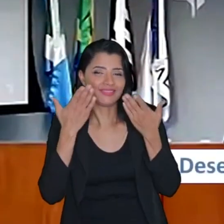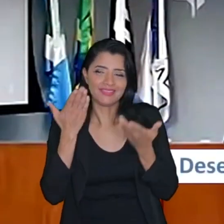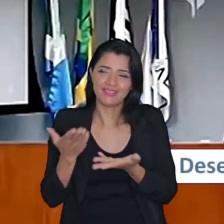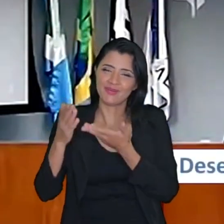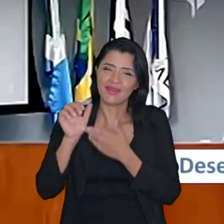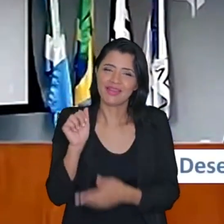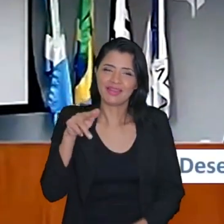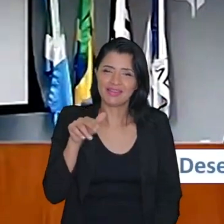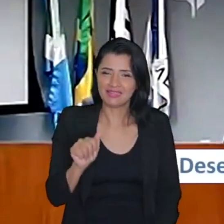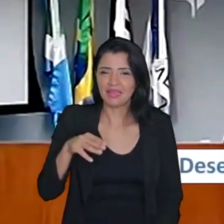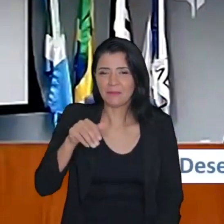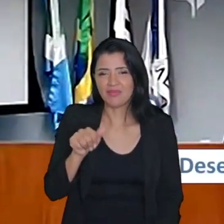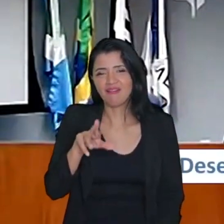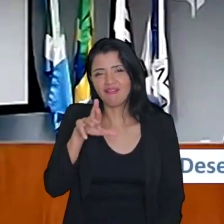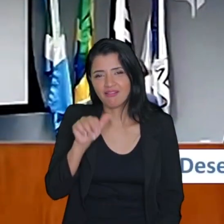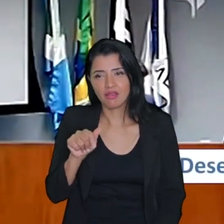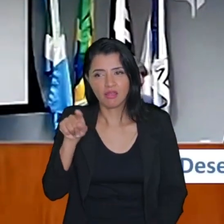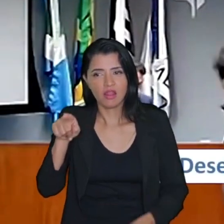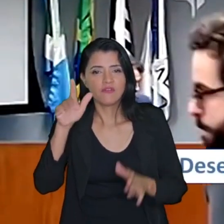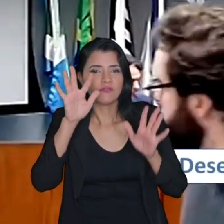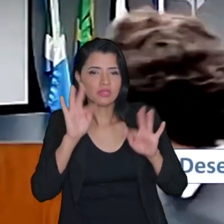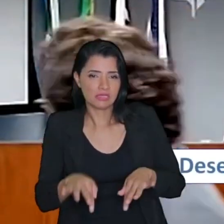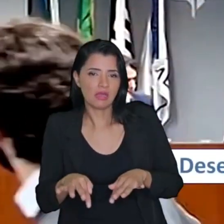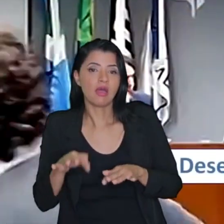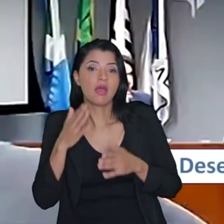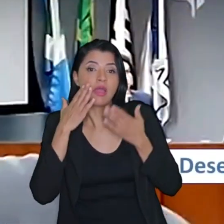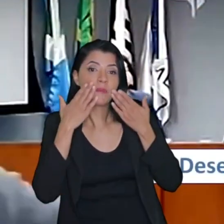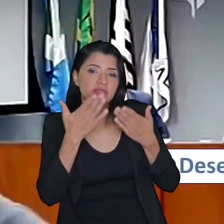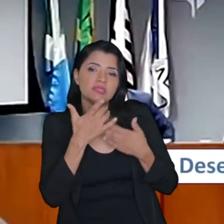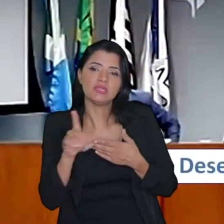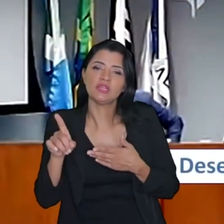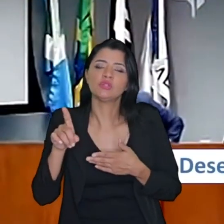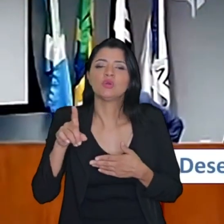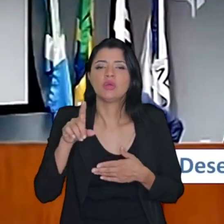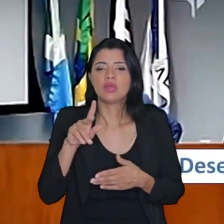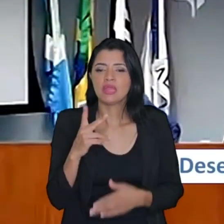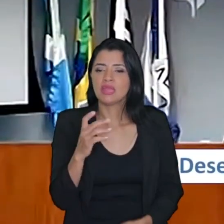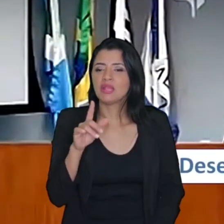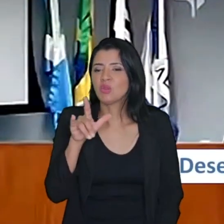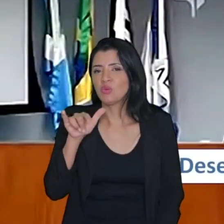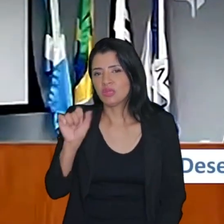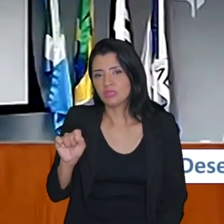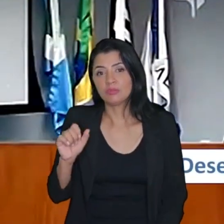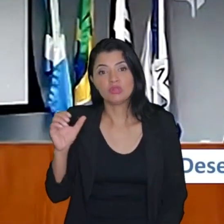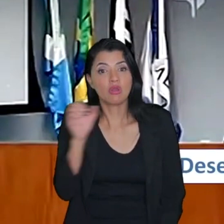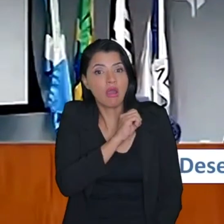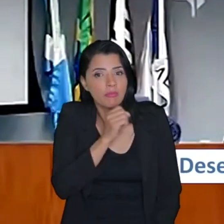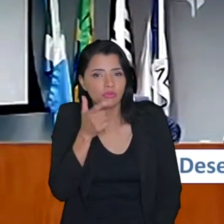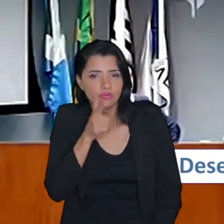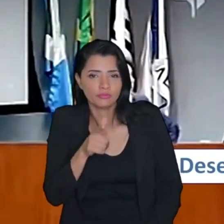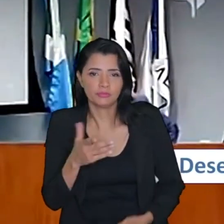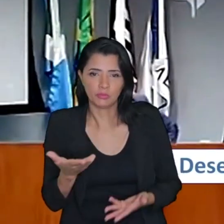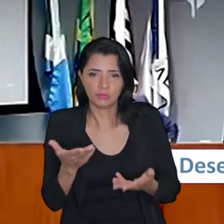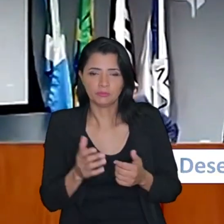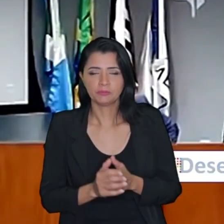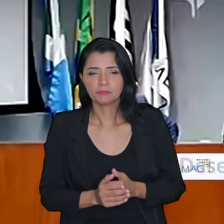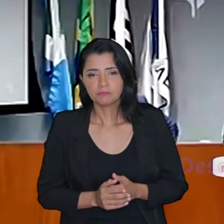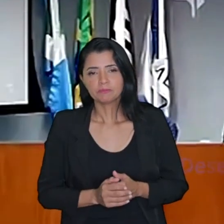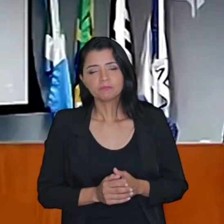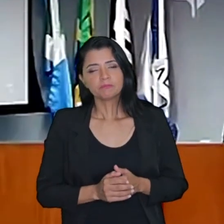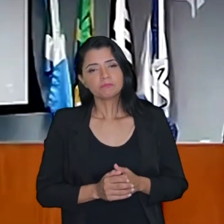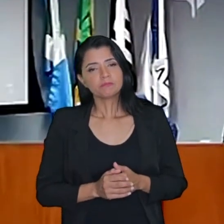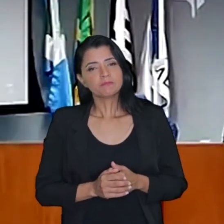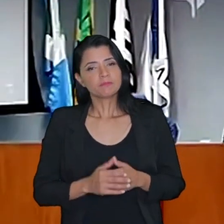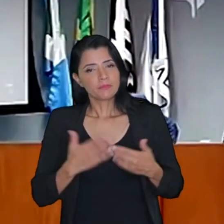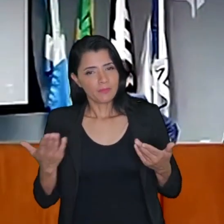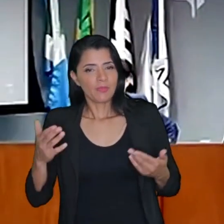Mara. Quando ela finalizar, eu apresento a doutora Heloísa Estelita para a gente dar uma agilizada, né? Então,